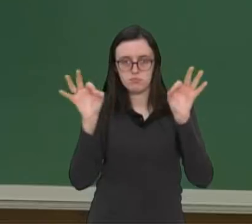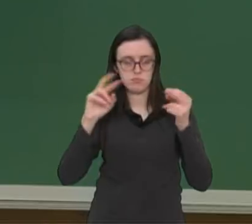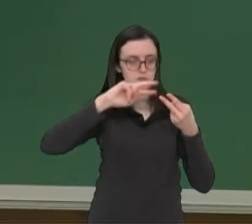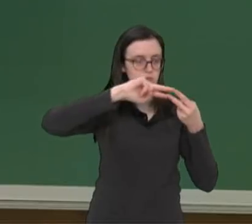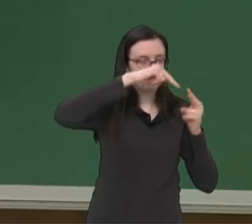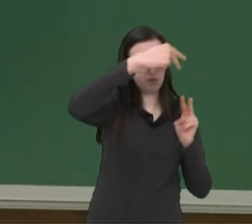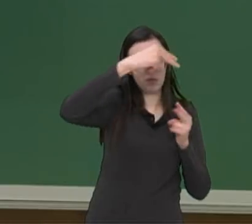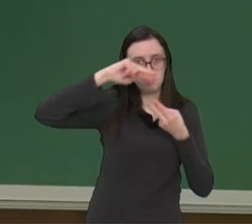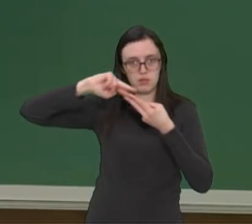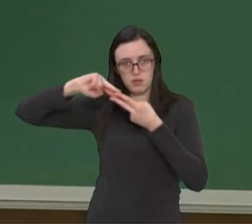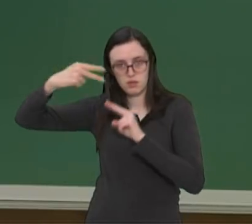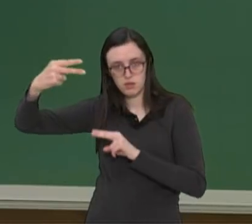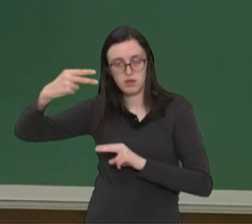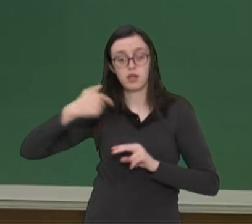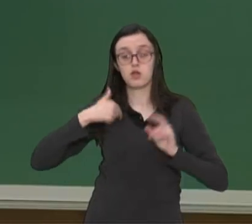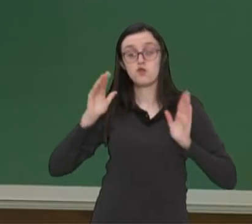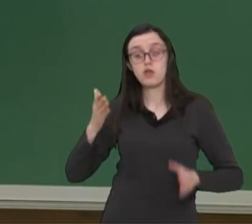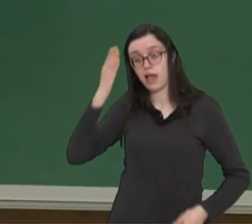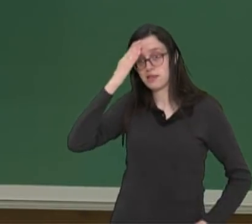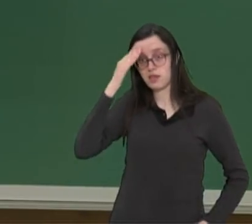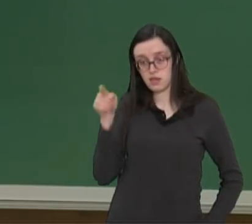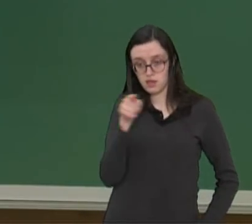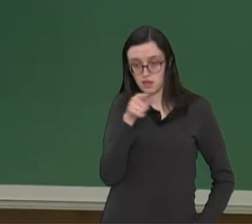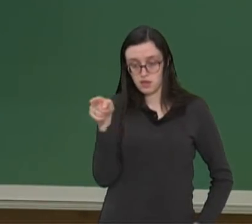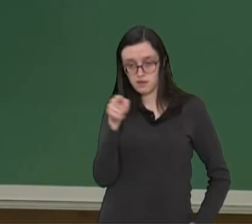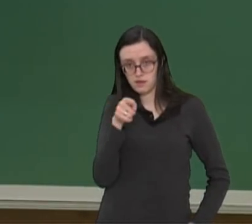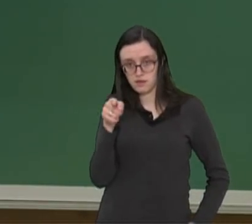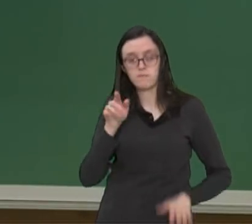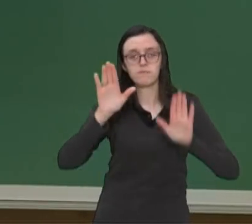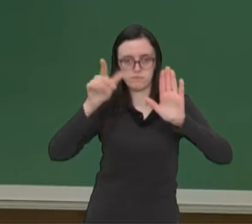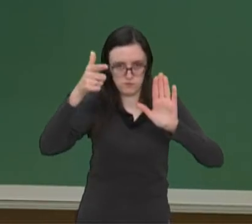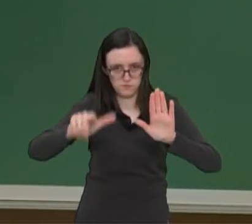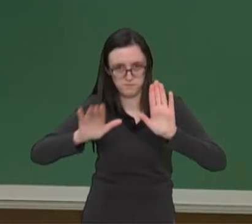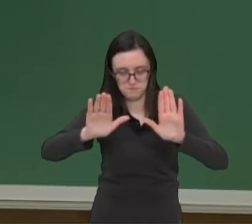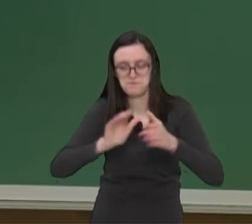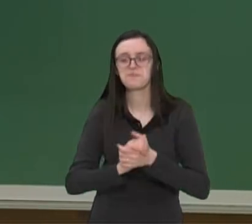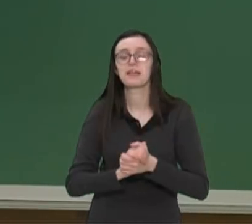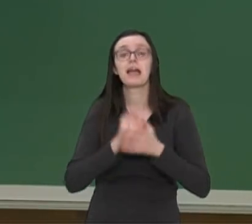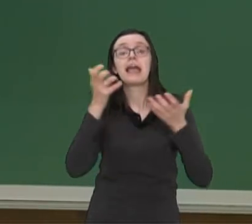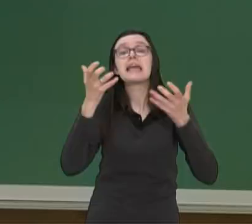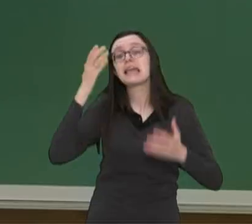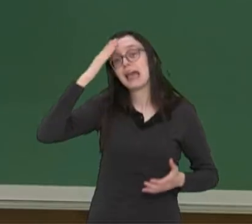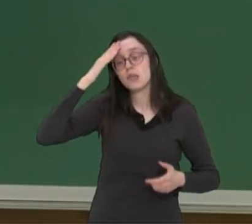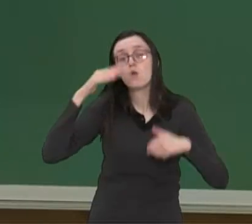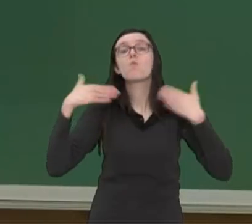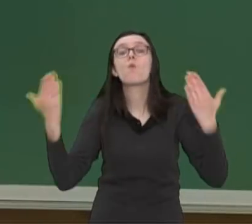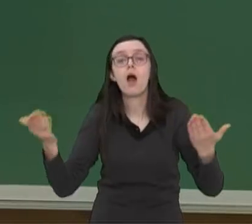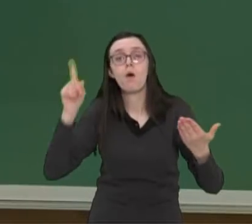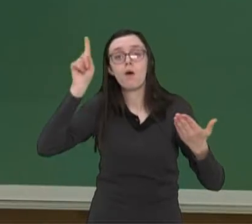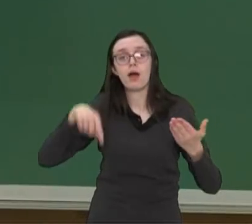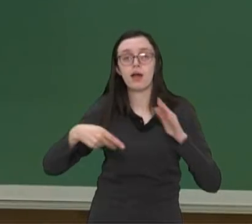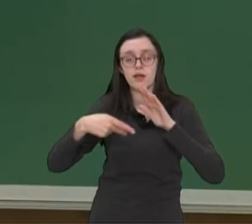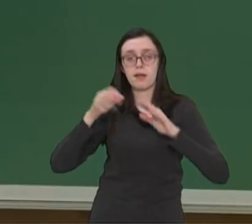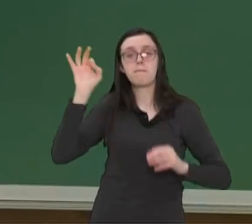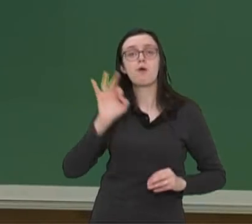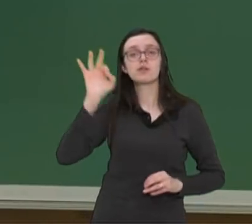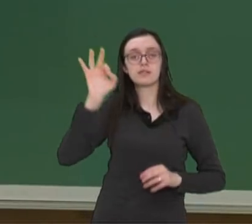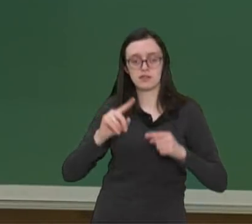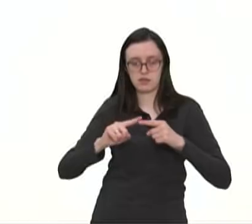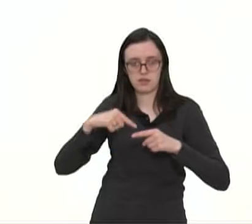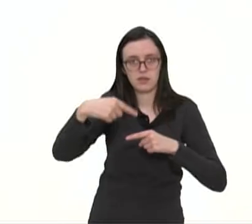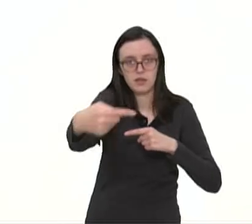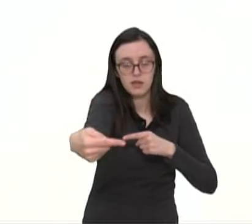os genes, né? Sabendo que eles têm 30 unidades. Peraí, vamos ler de volta. Ele quer saber qual a proporção genotípica dos descendentes,